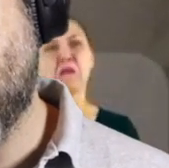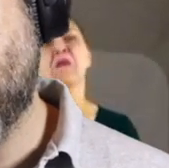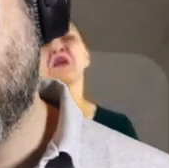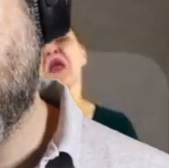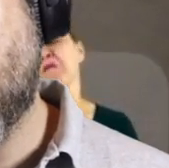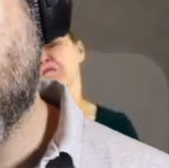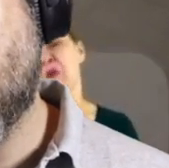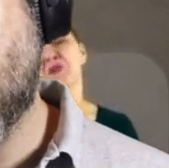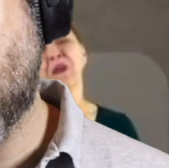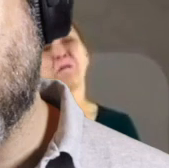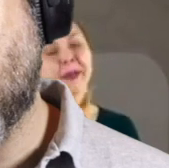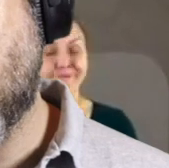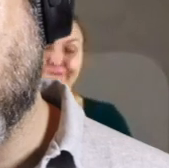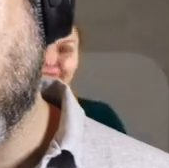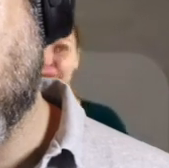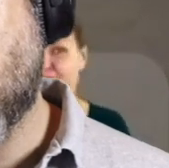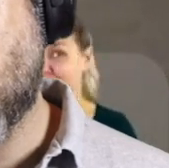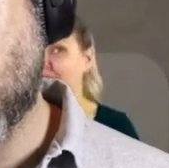emprego no sertão nordestino.